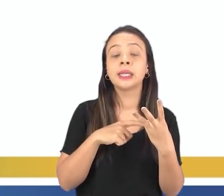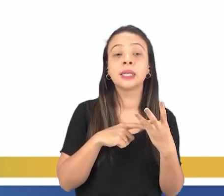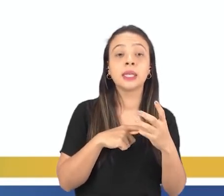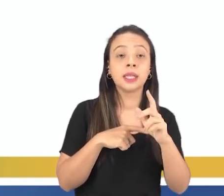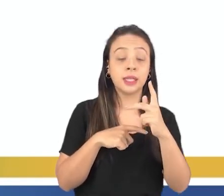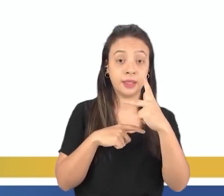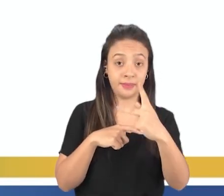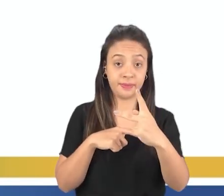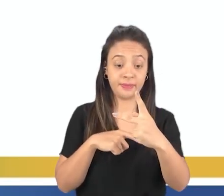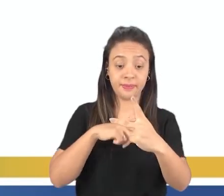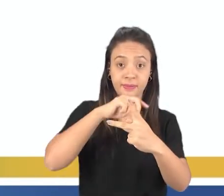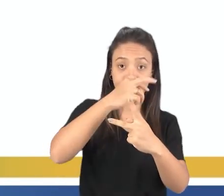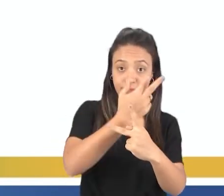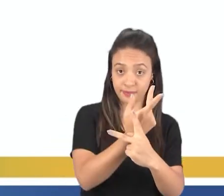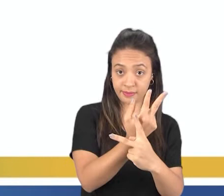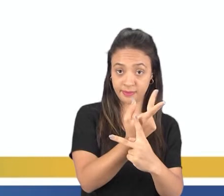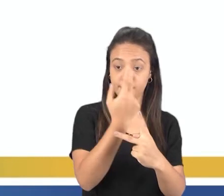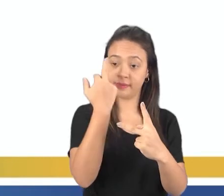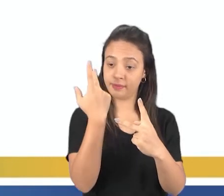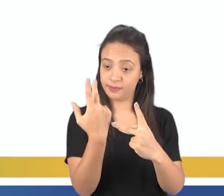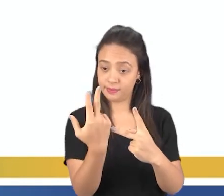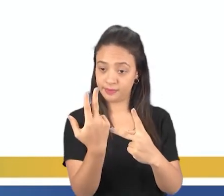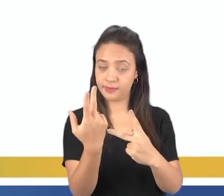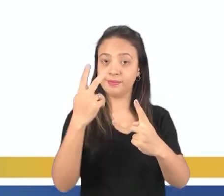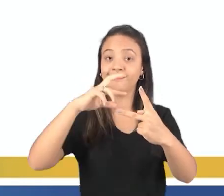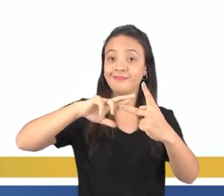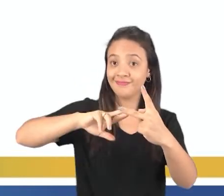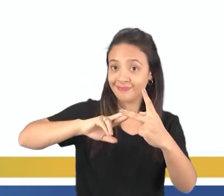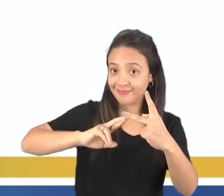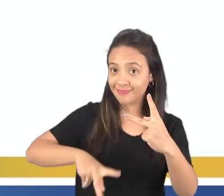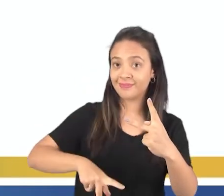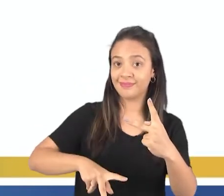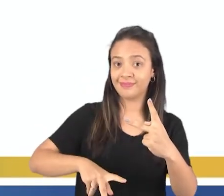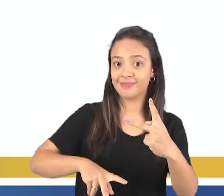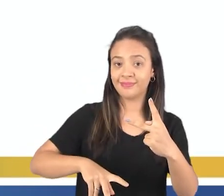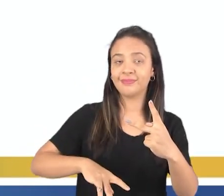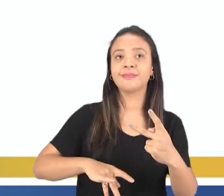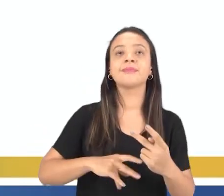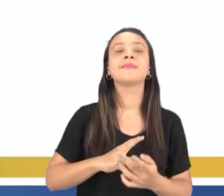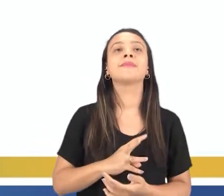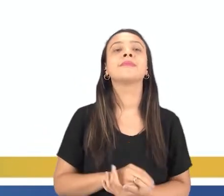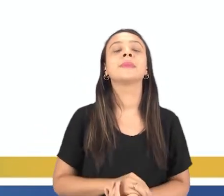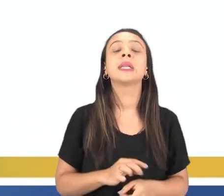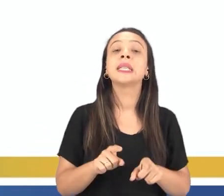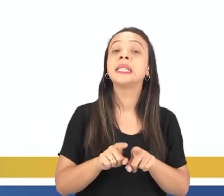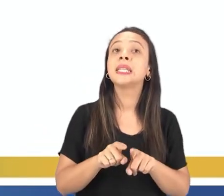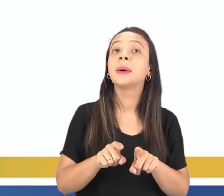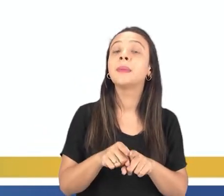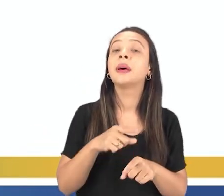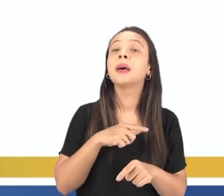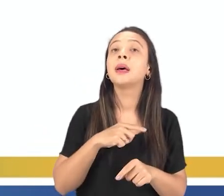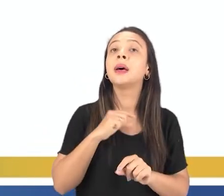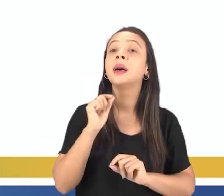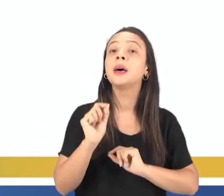um par de lados congruentes, ou seja, de mesma medida. Mas ele também possui